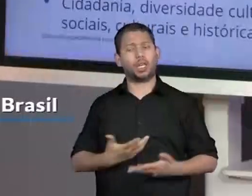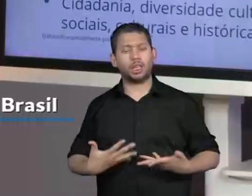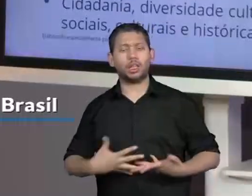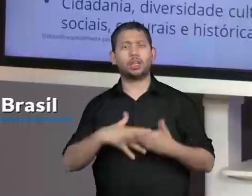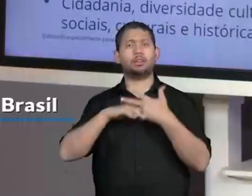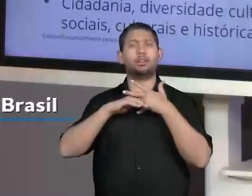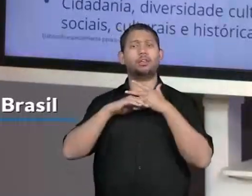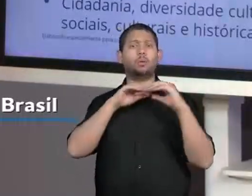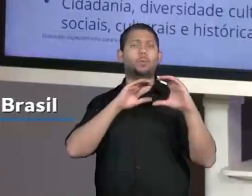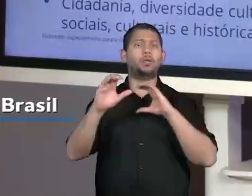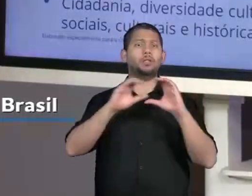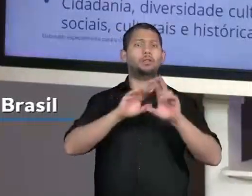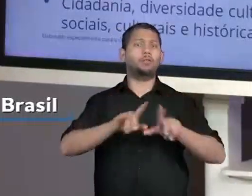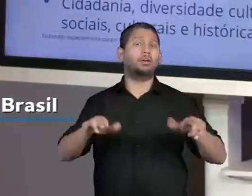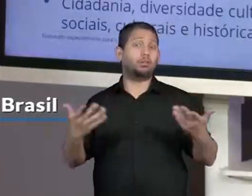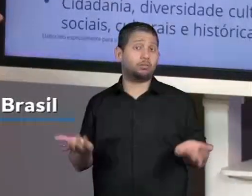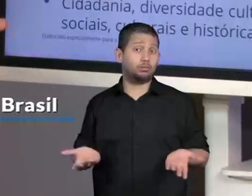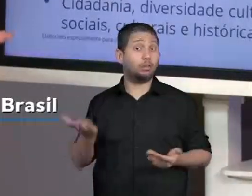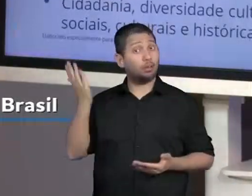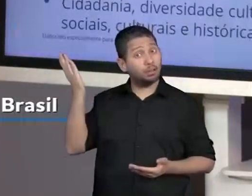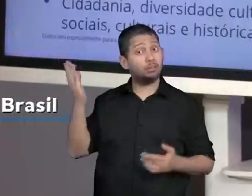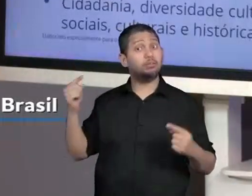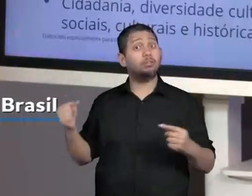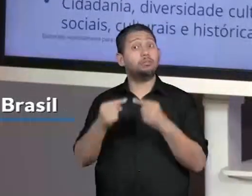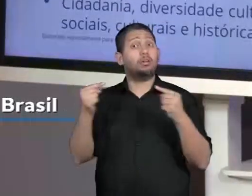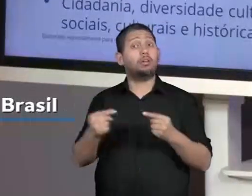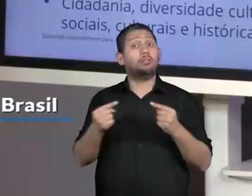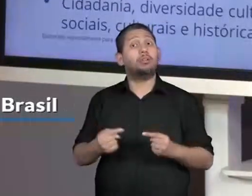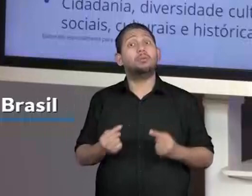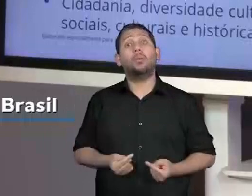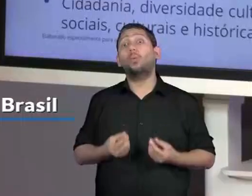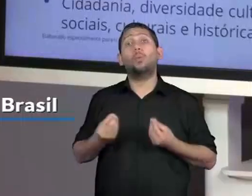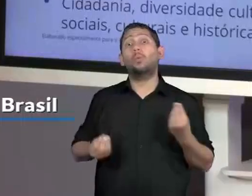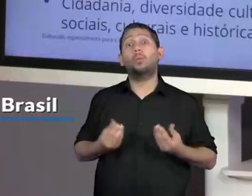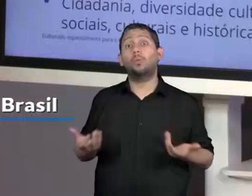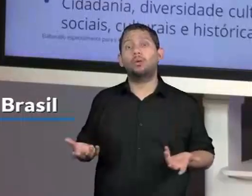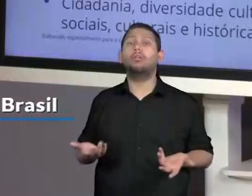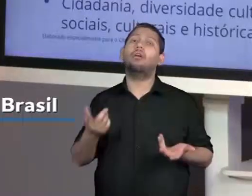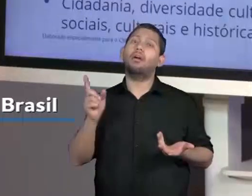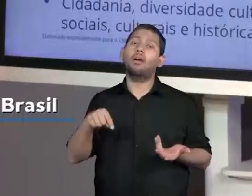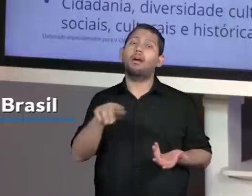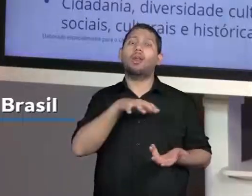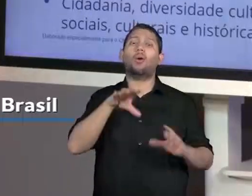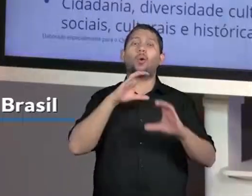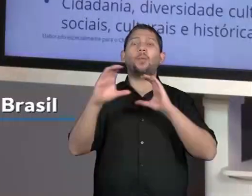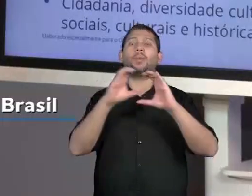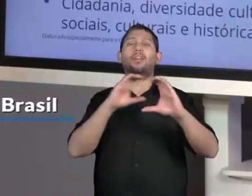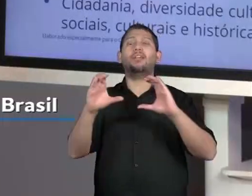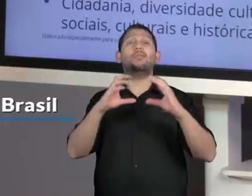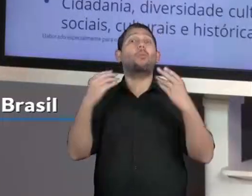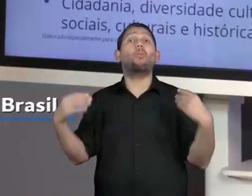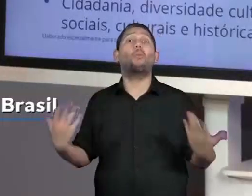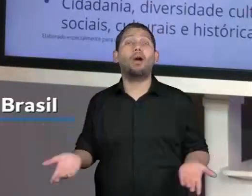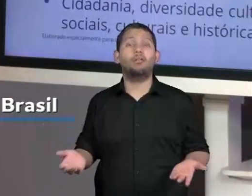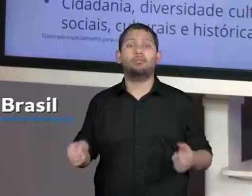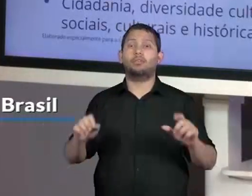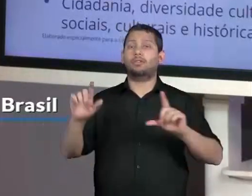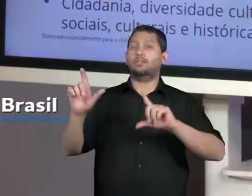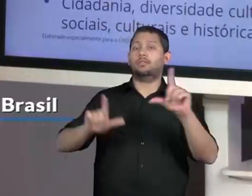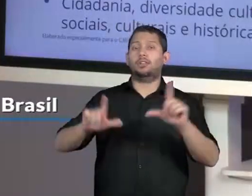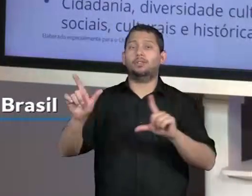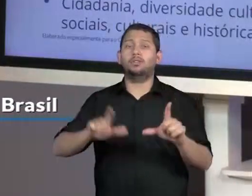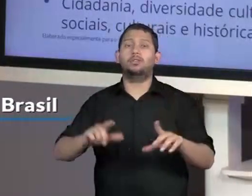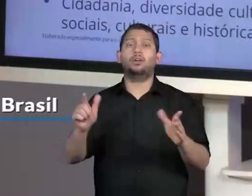comunicação, porque onde que a gente vê os temas cidadania e diversidade? Nos meios de comunicação, certo? Quaisquer